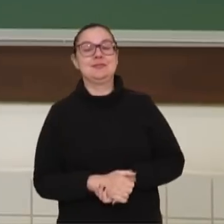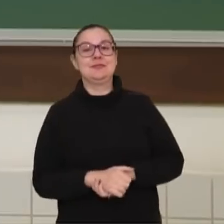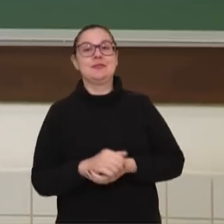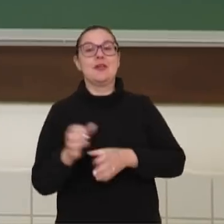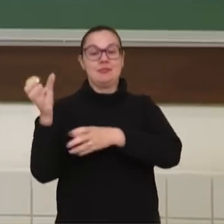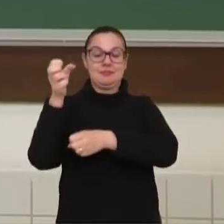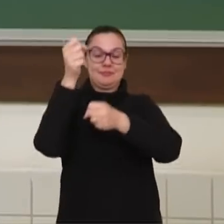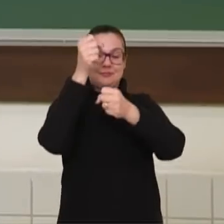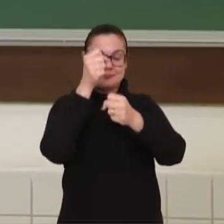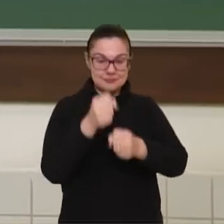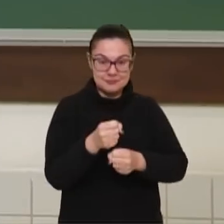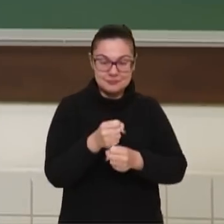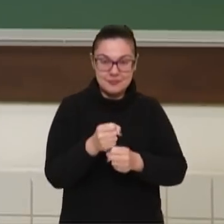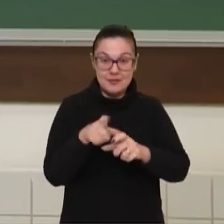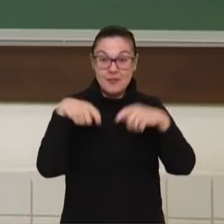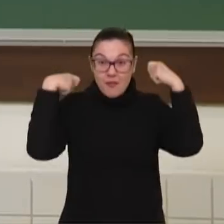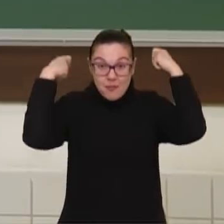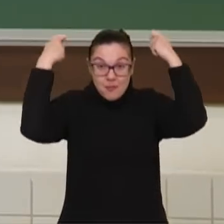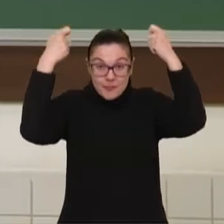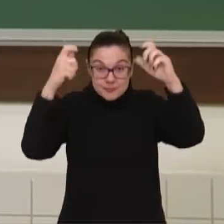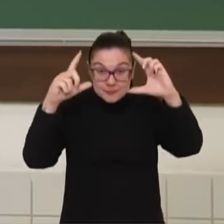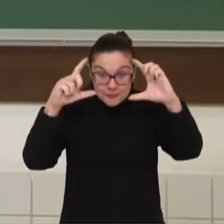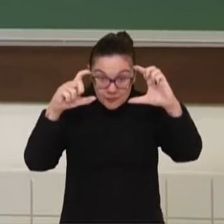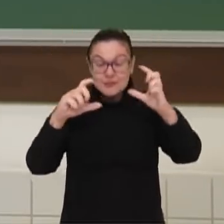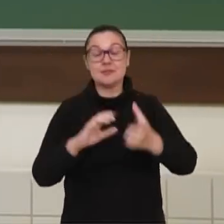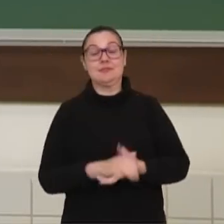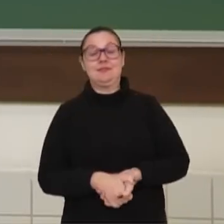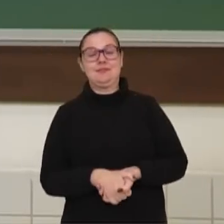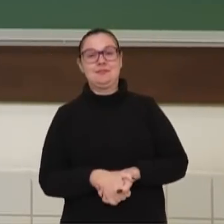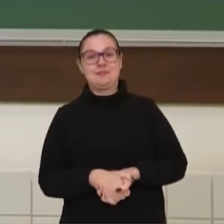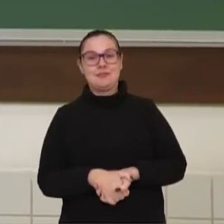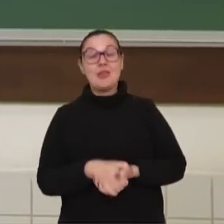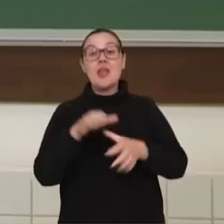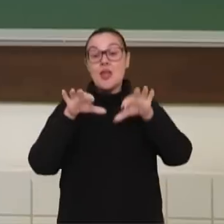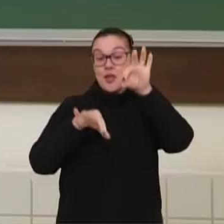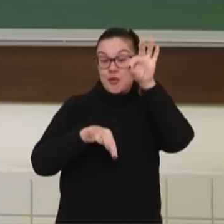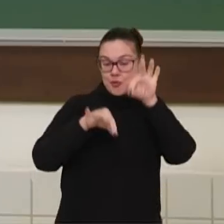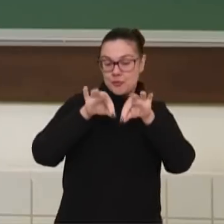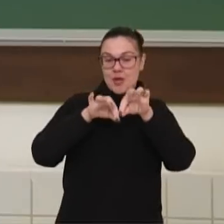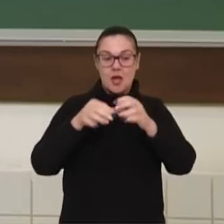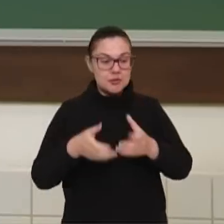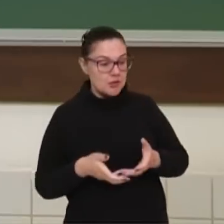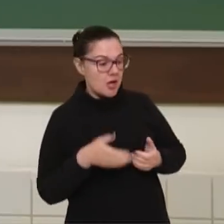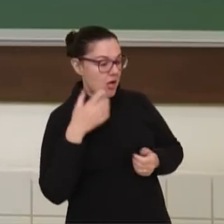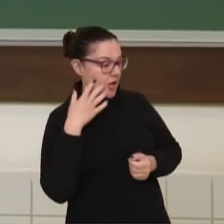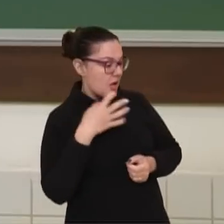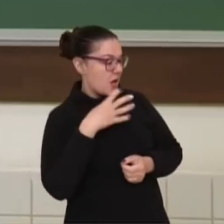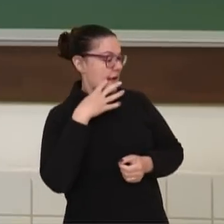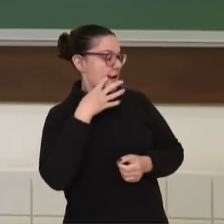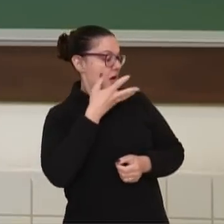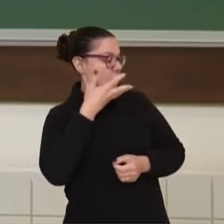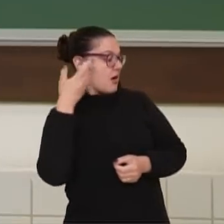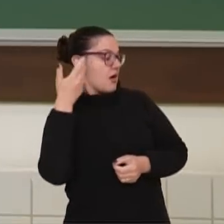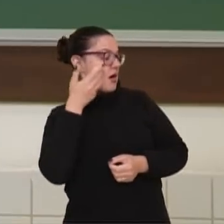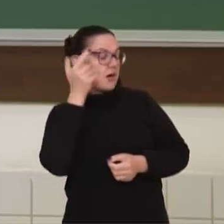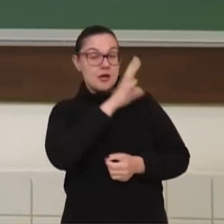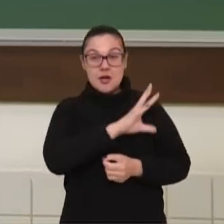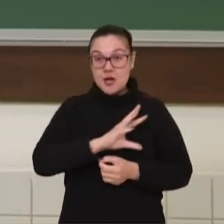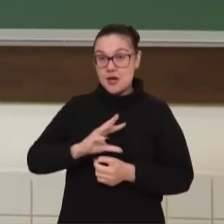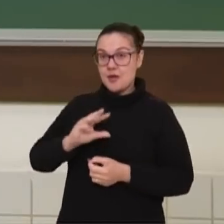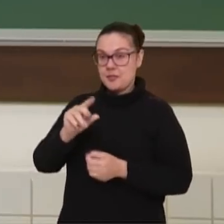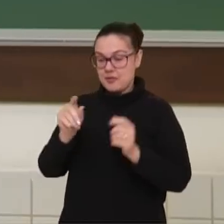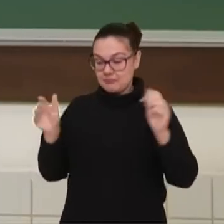Então, o artista, o fotógrafo, tirava a foto deles. O teatro foi inspirado nessas caixas e